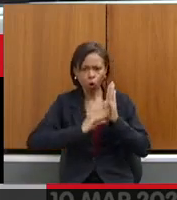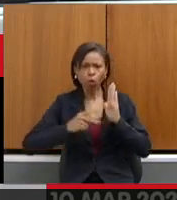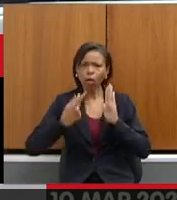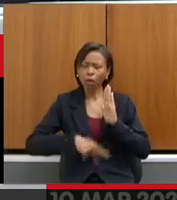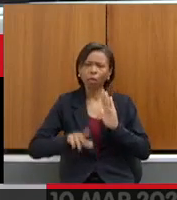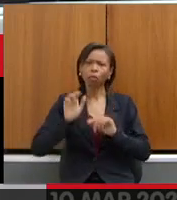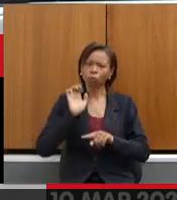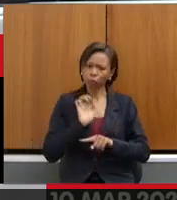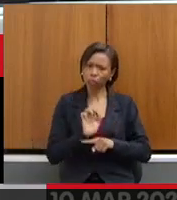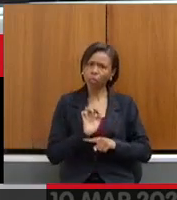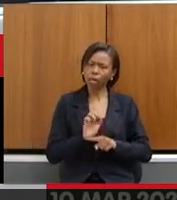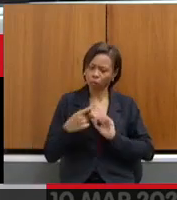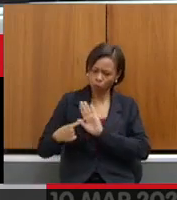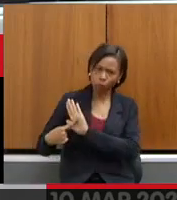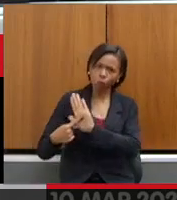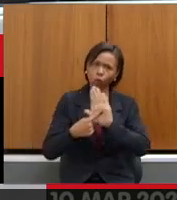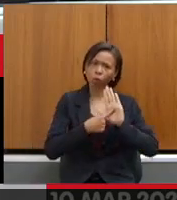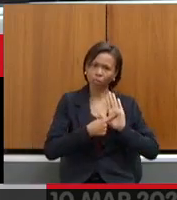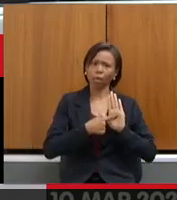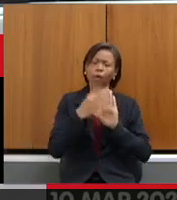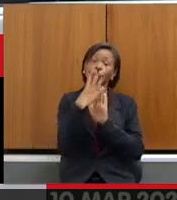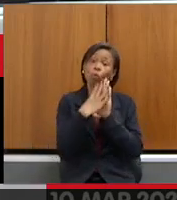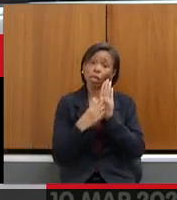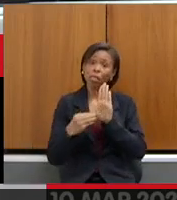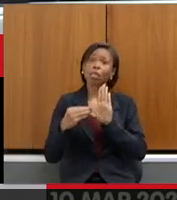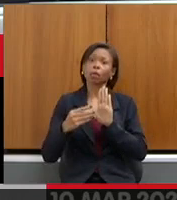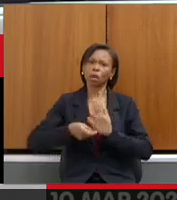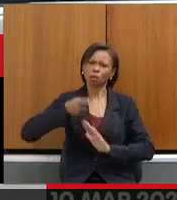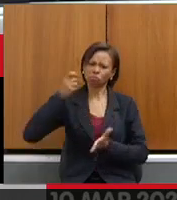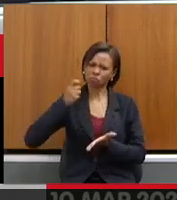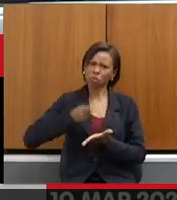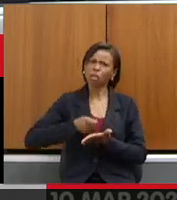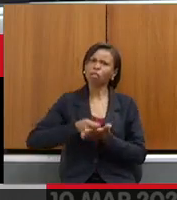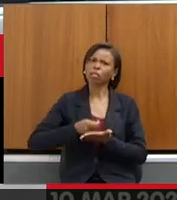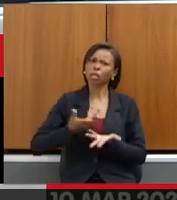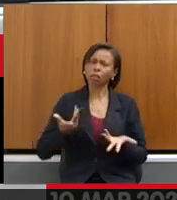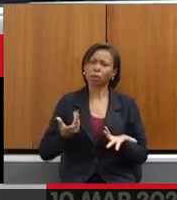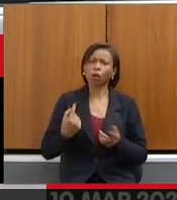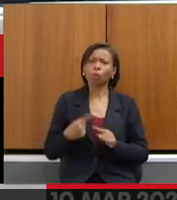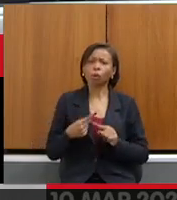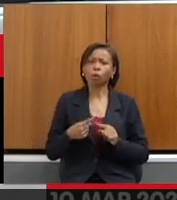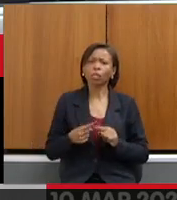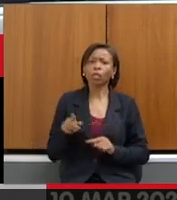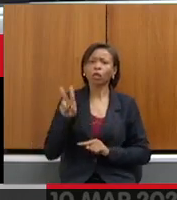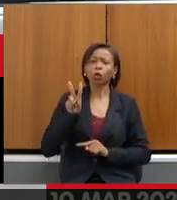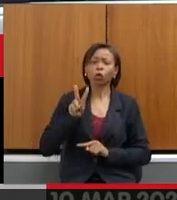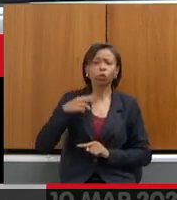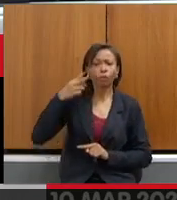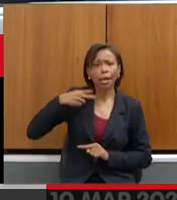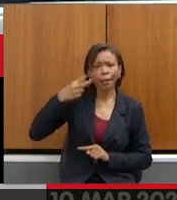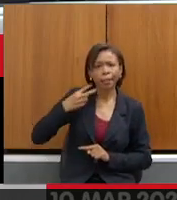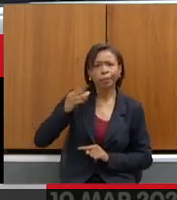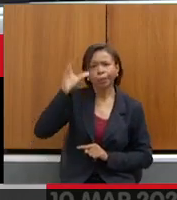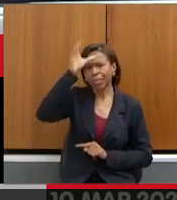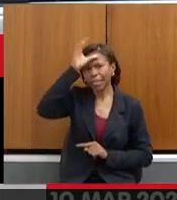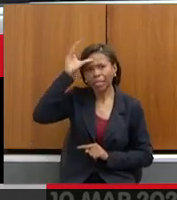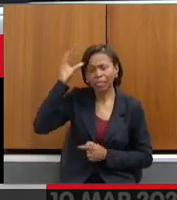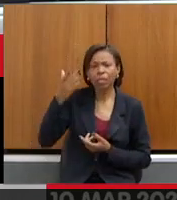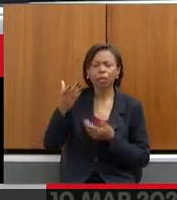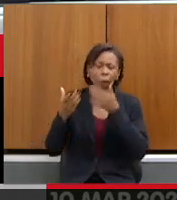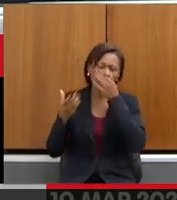esse exemplo e esta ação enérgica também para que vereadores nas câmaras municipais possam cobrar possam